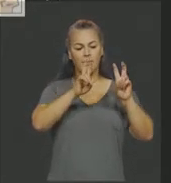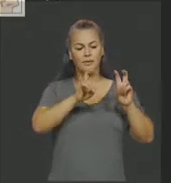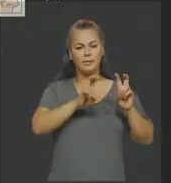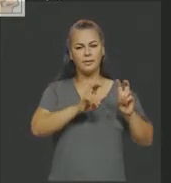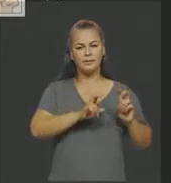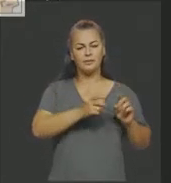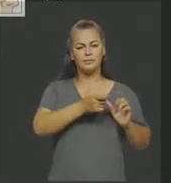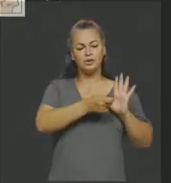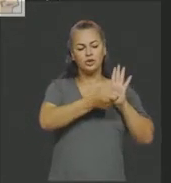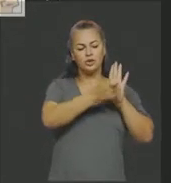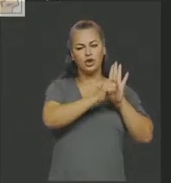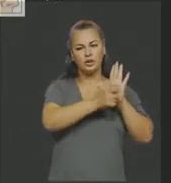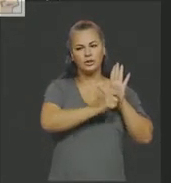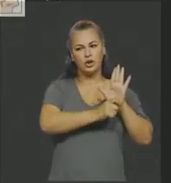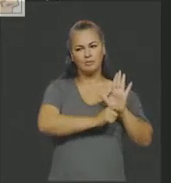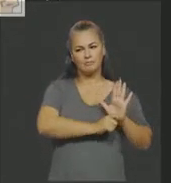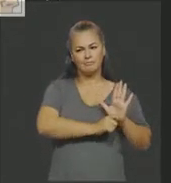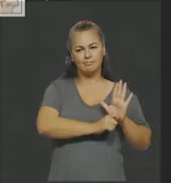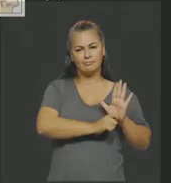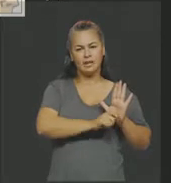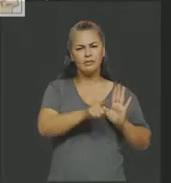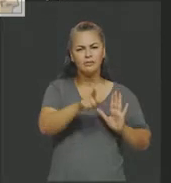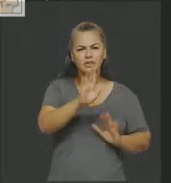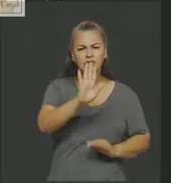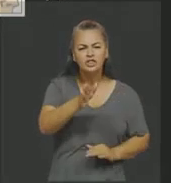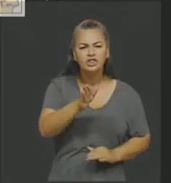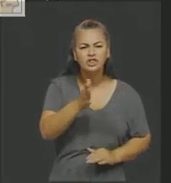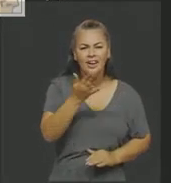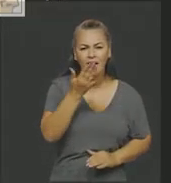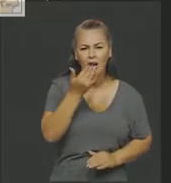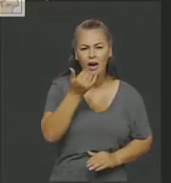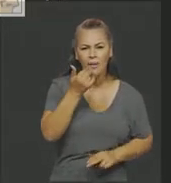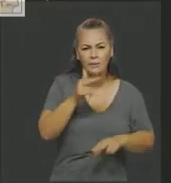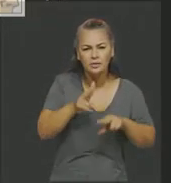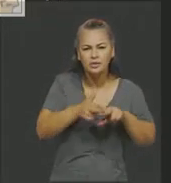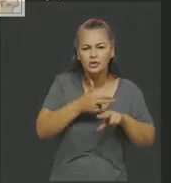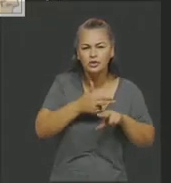isso? Pessoal, já comeu um chocolate?